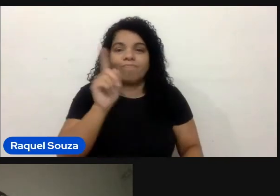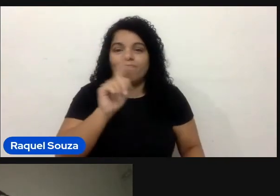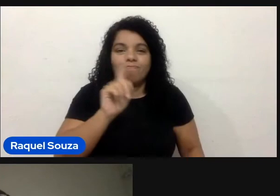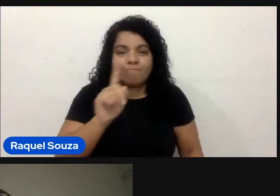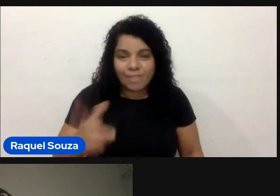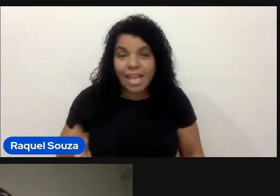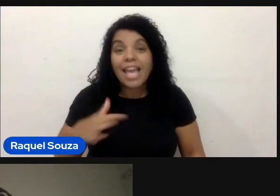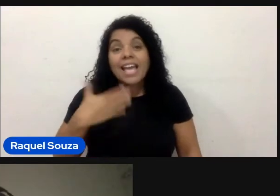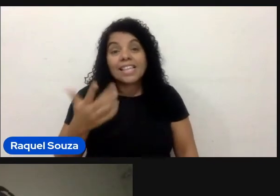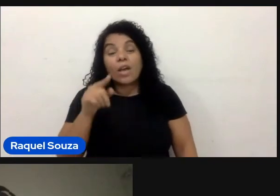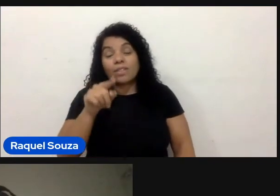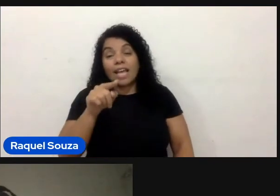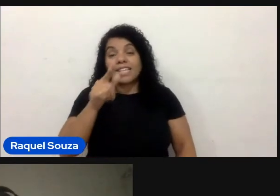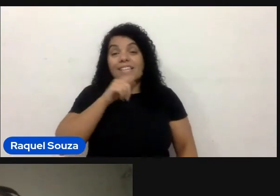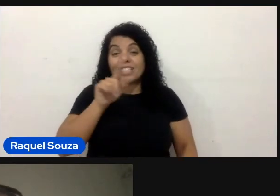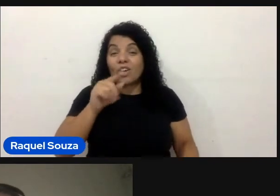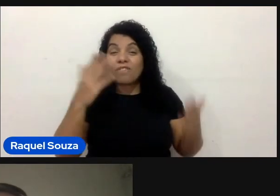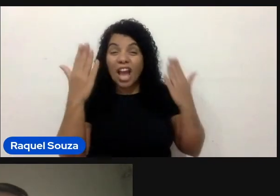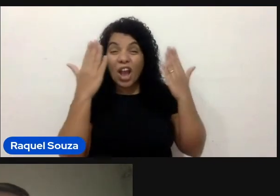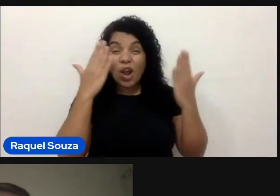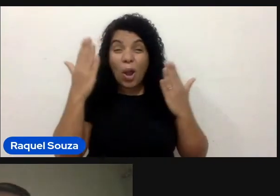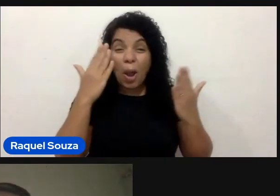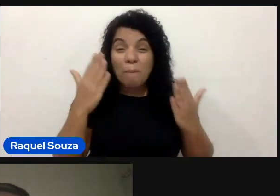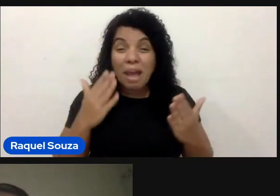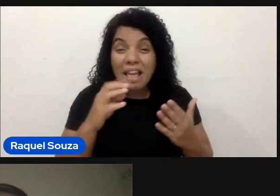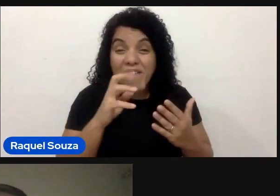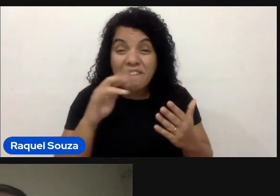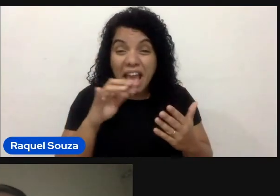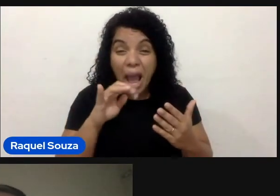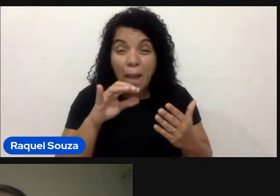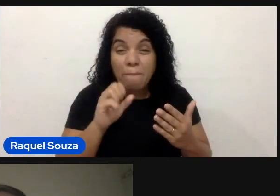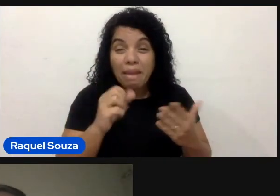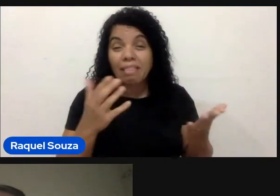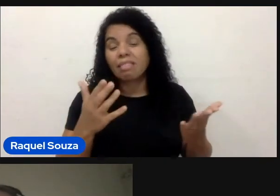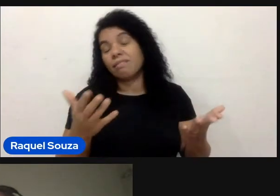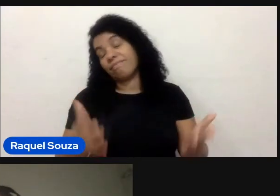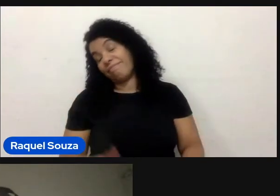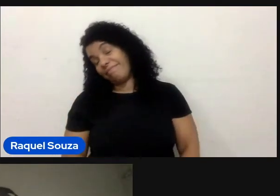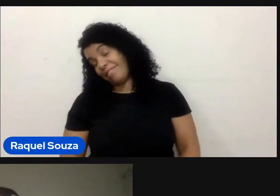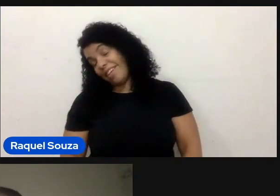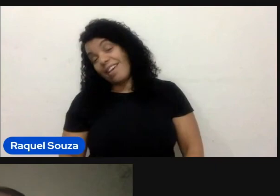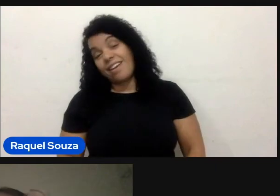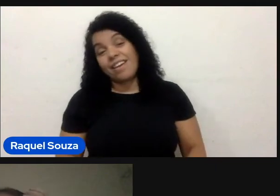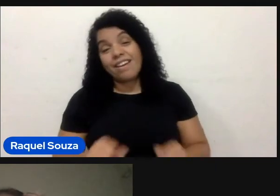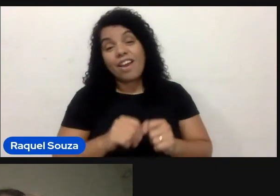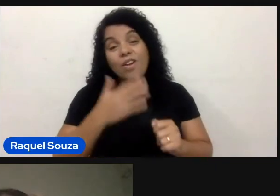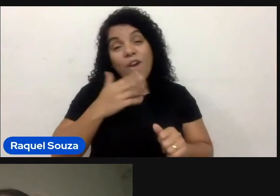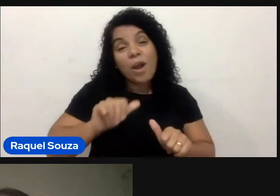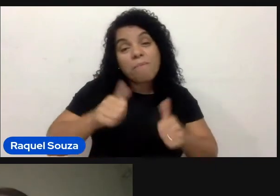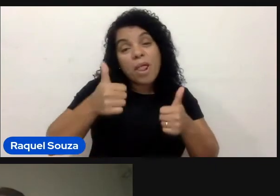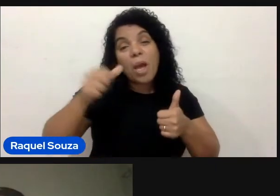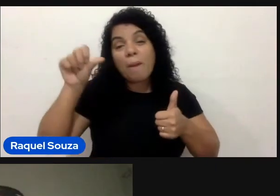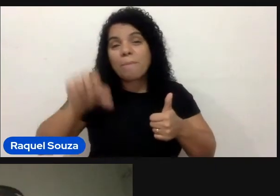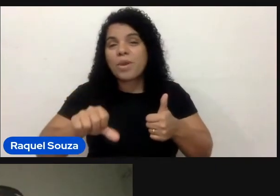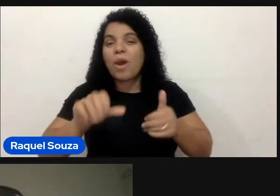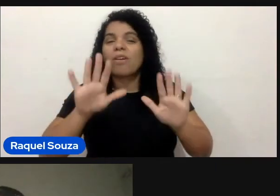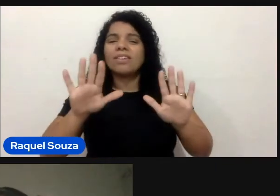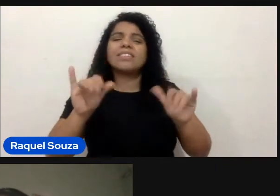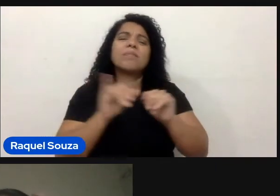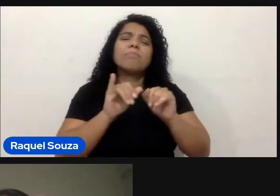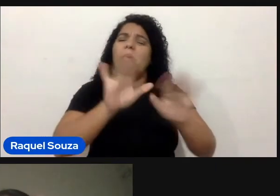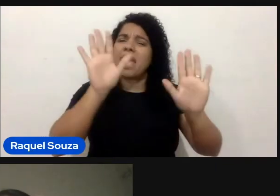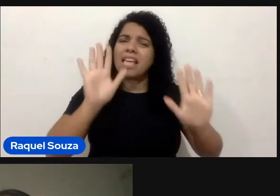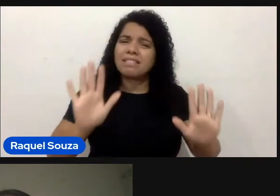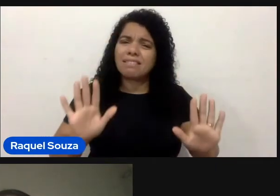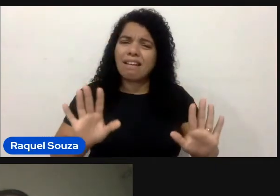Gente, esse negócio de ficar comparando ferramenta, fazer qual é melhor, qual é pior, é meio besta, gente. Cada coisa